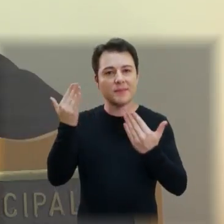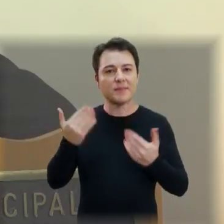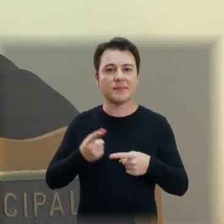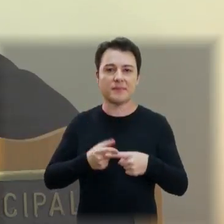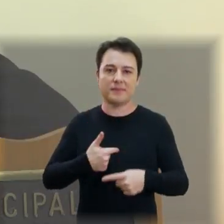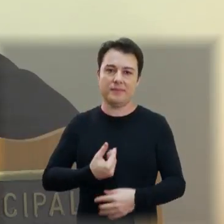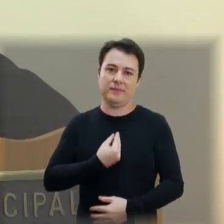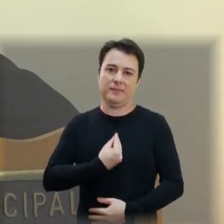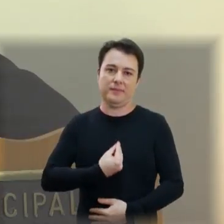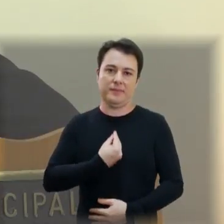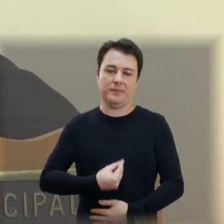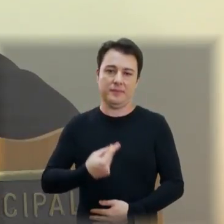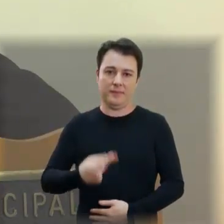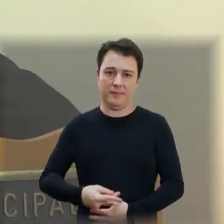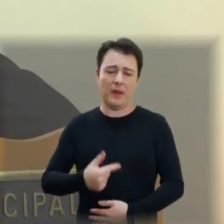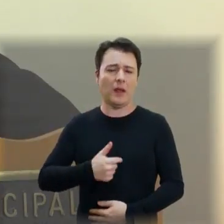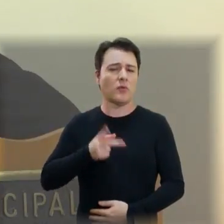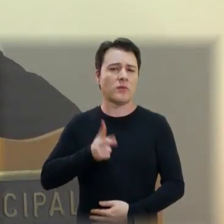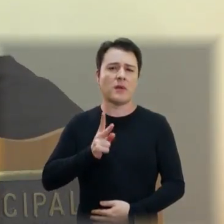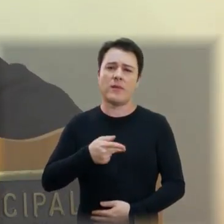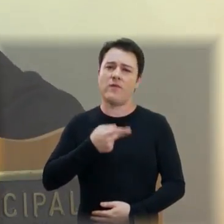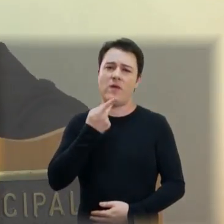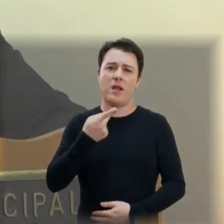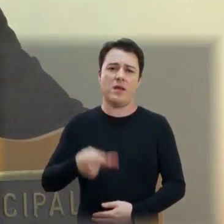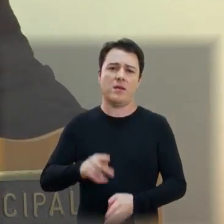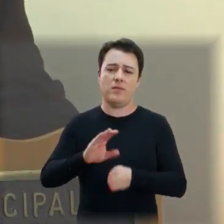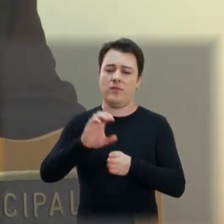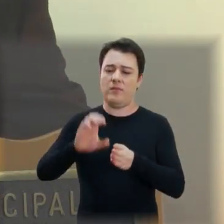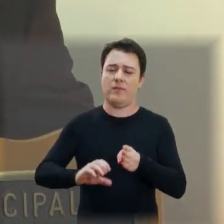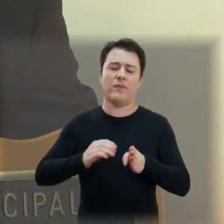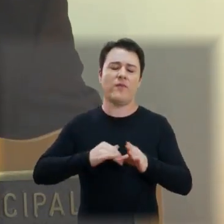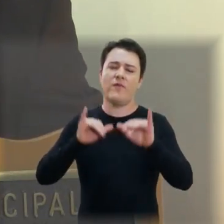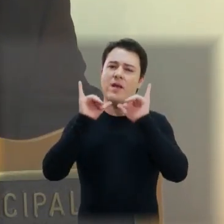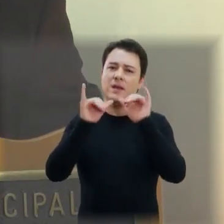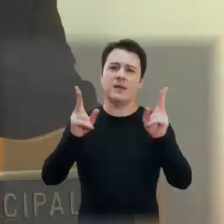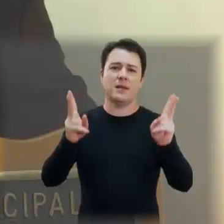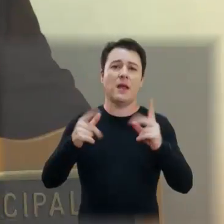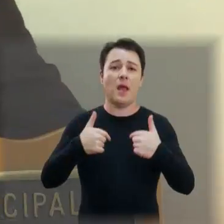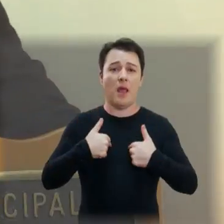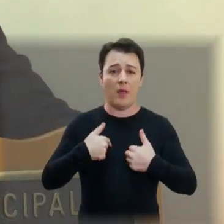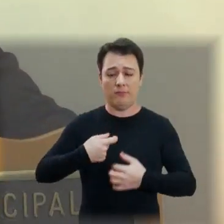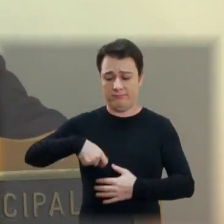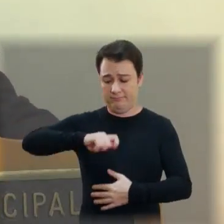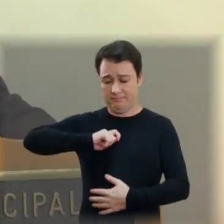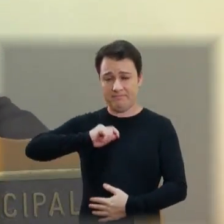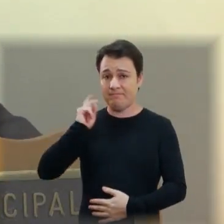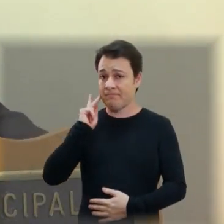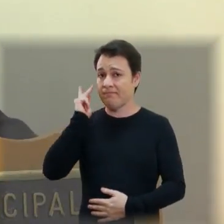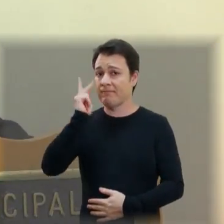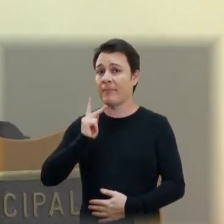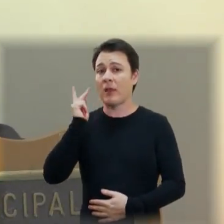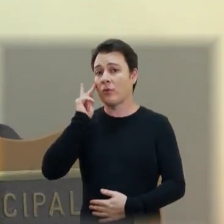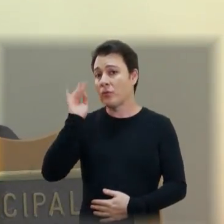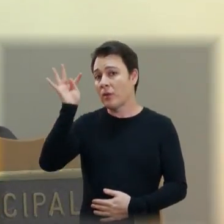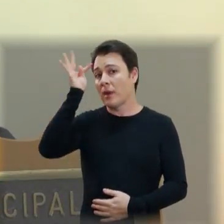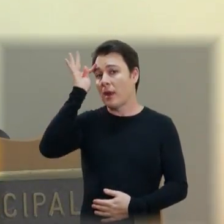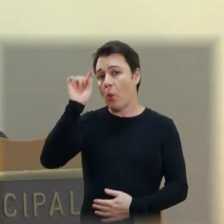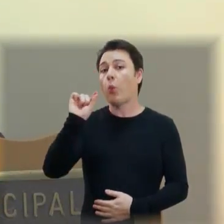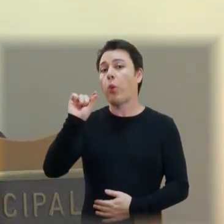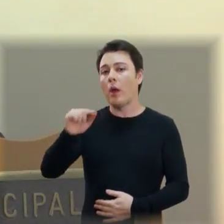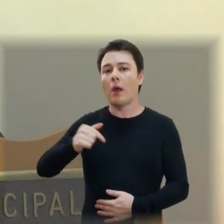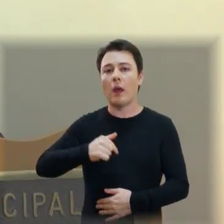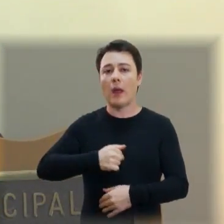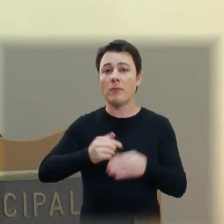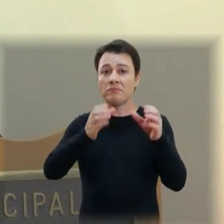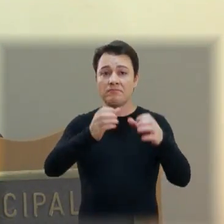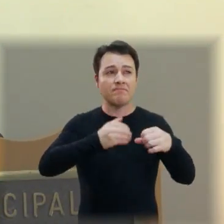aqui. Eu sempre comentei nessa casa e vou comentar. Eu sou um vereador que eu ando muito nos